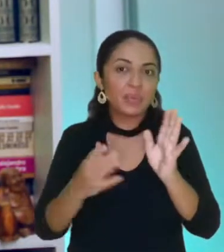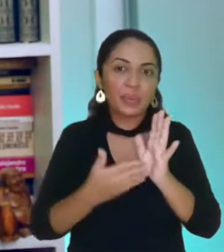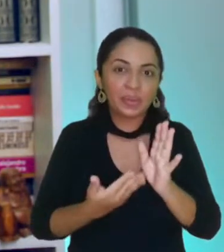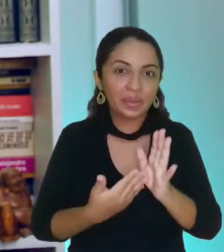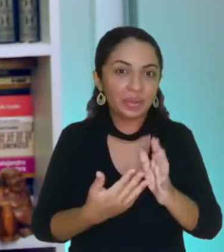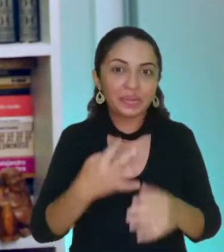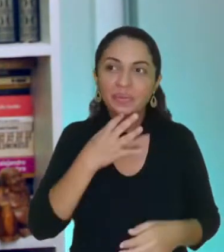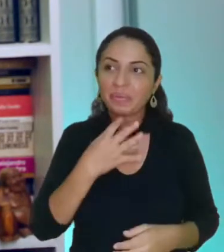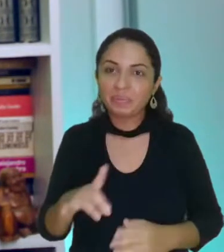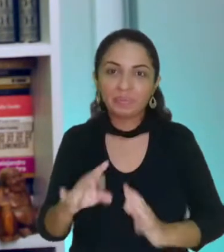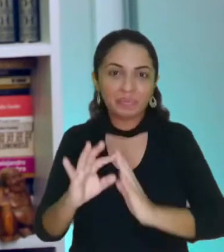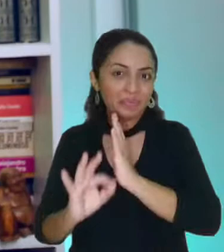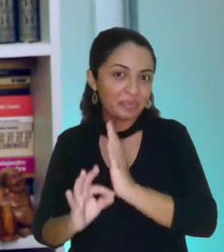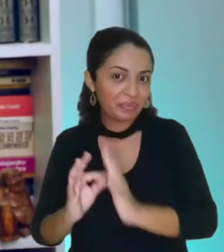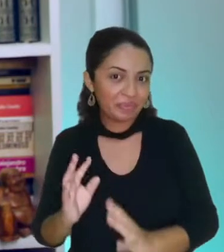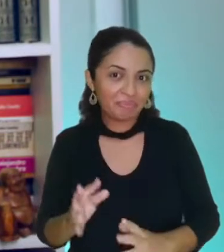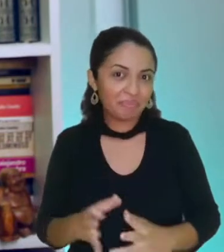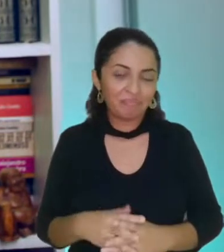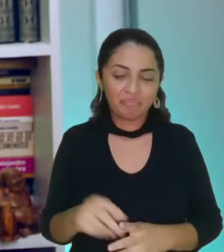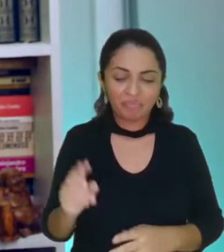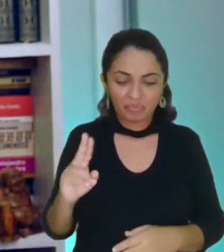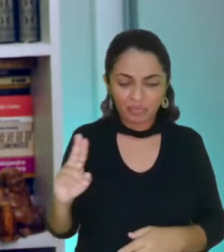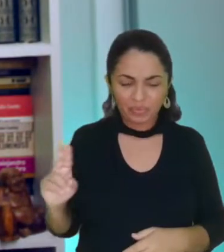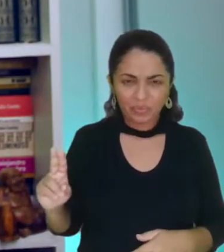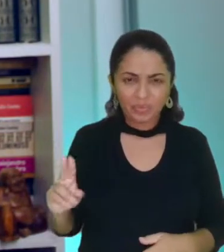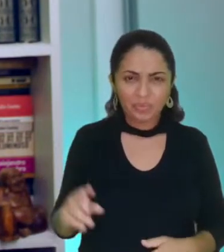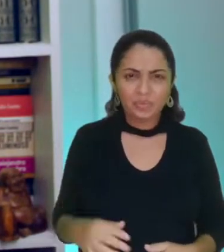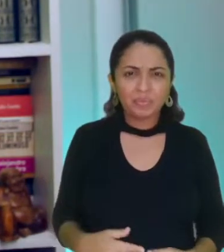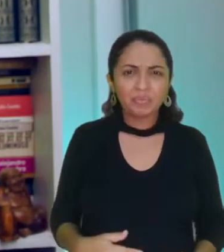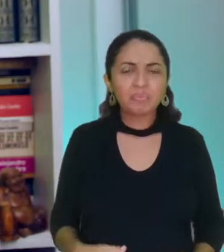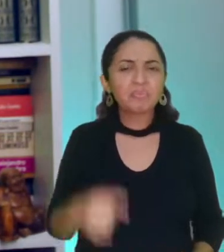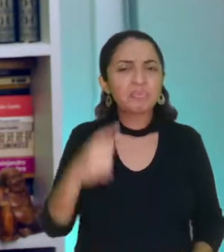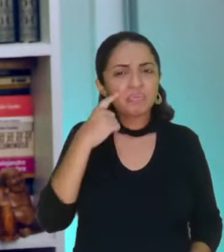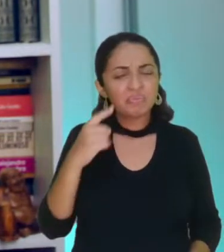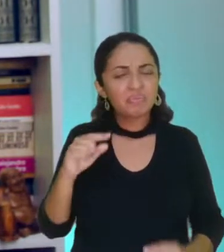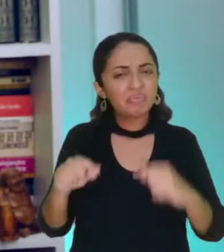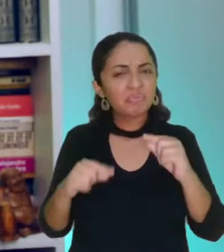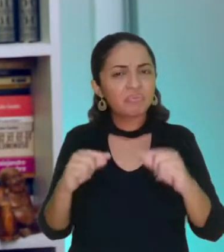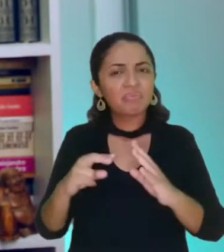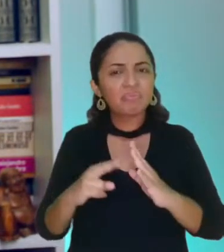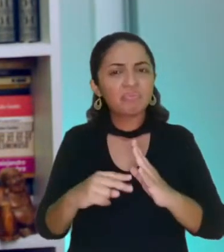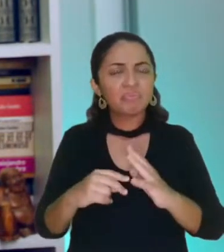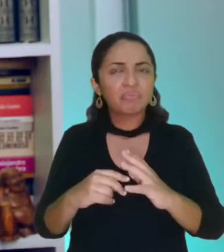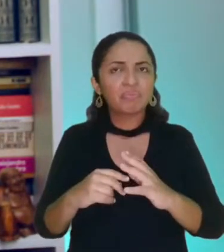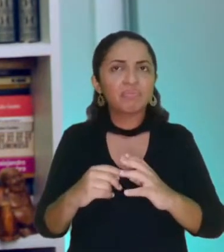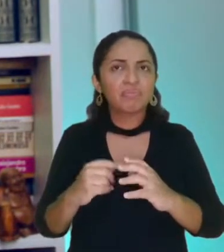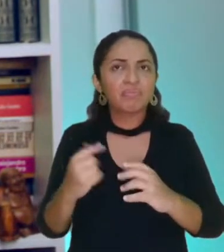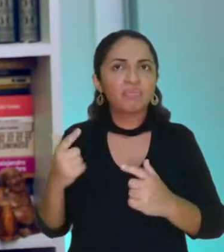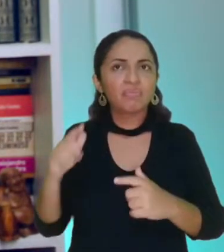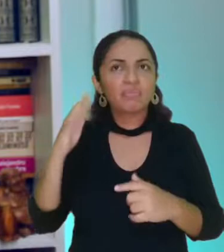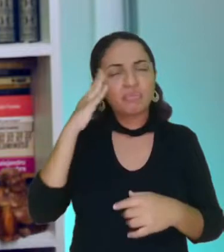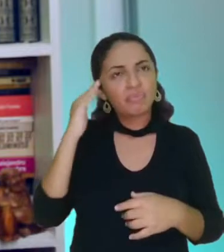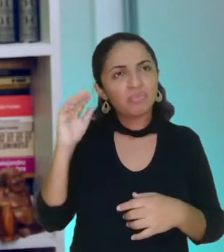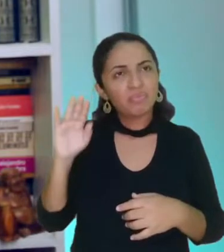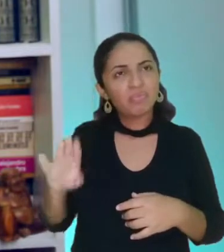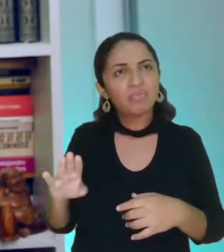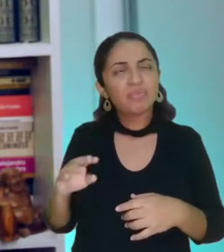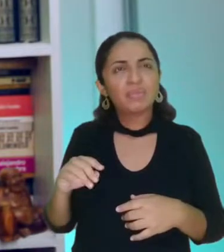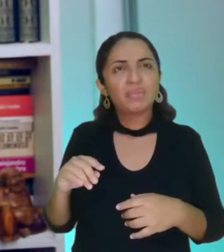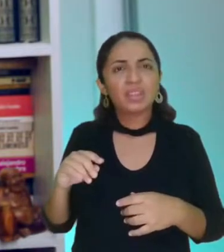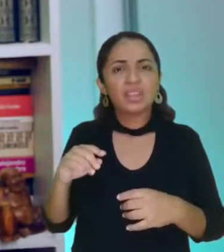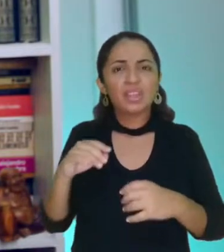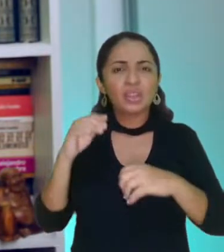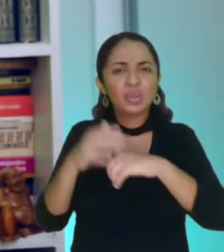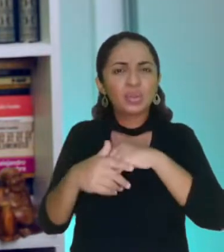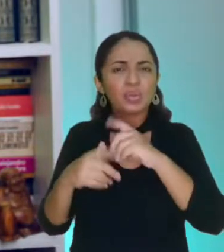Pelo menos Winston Graham. Deixa eu ver o que, é que ele escreveu aqui, além desse livro. As principais obras: Noite Sem Estrelas,